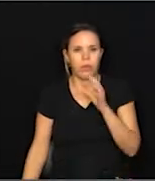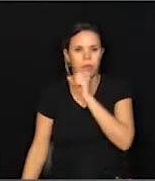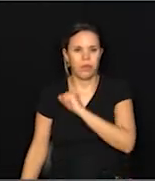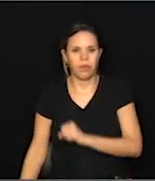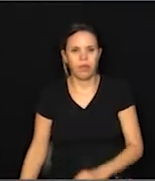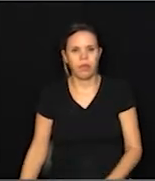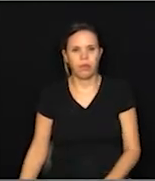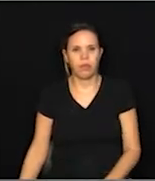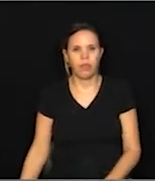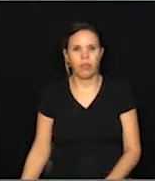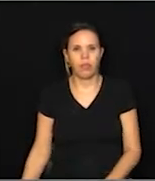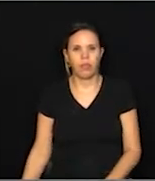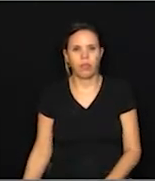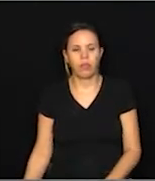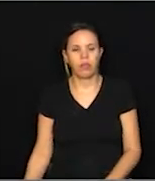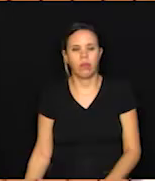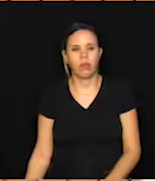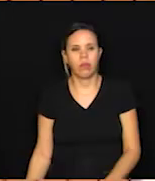vez.